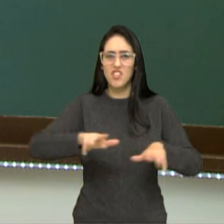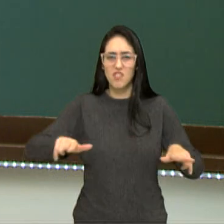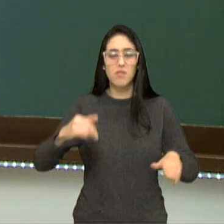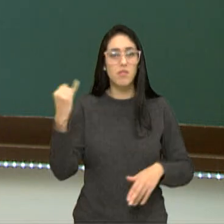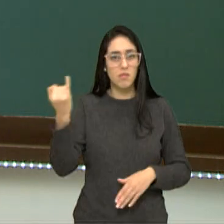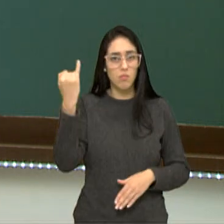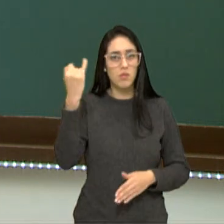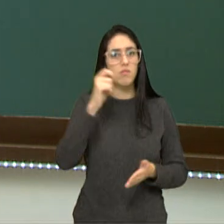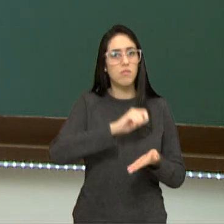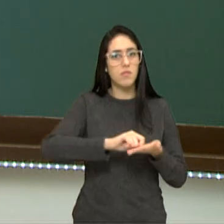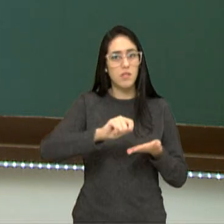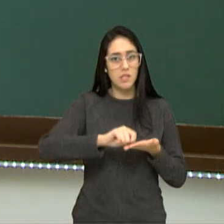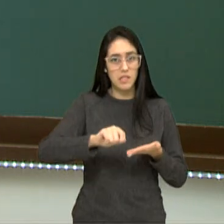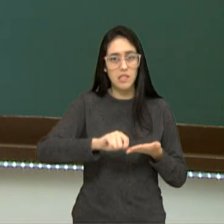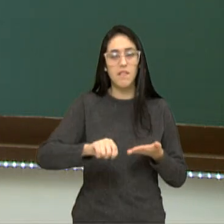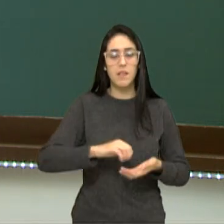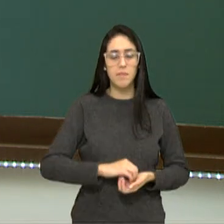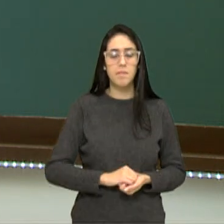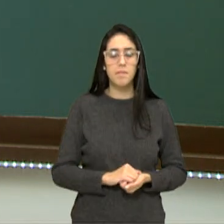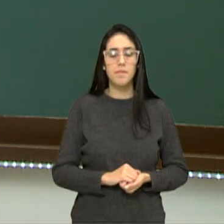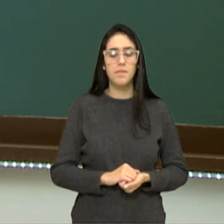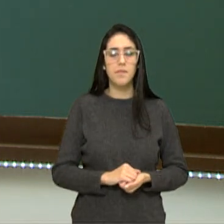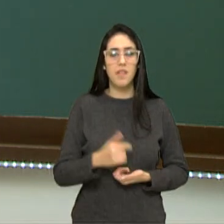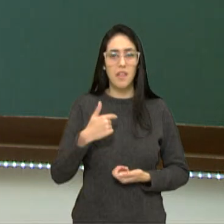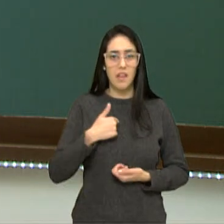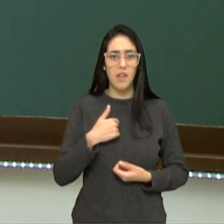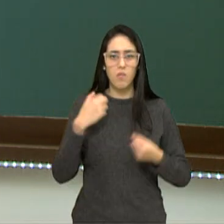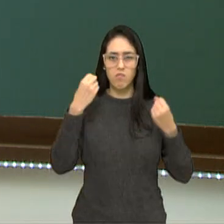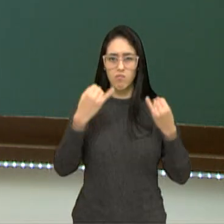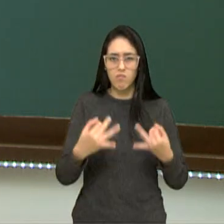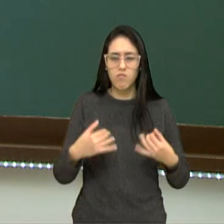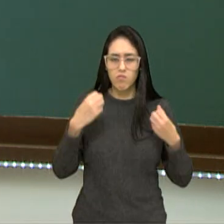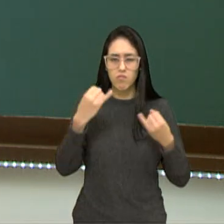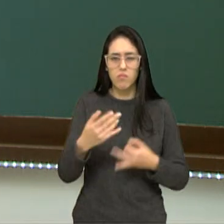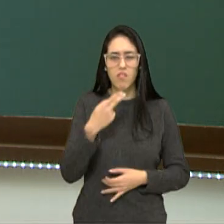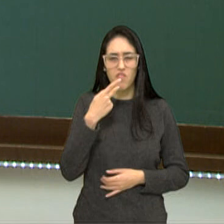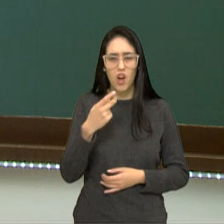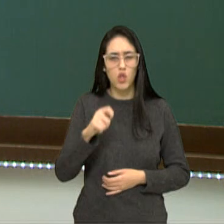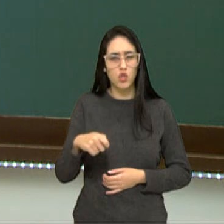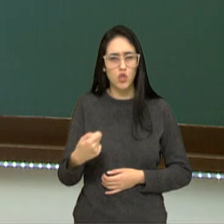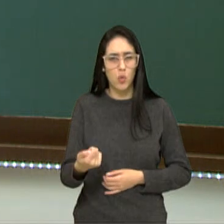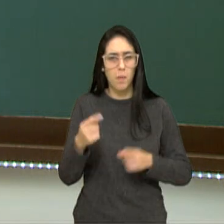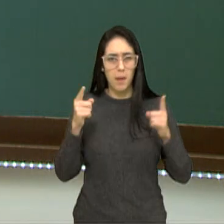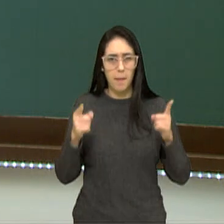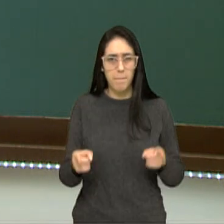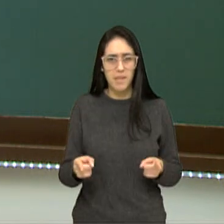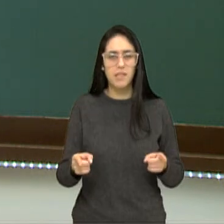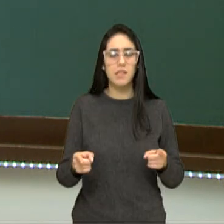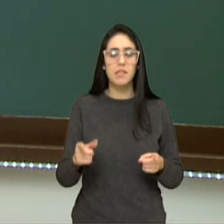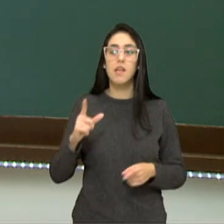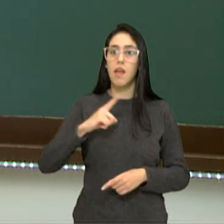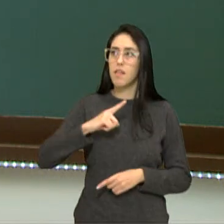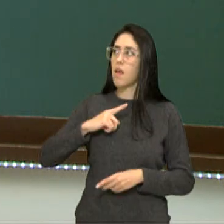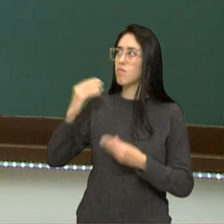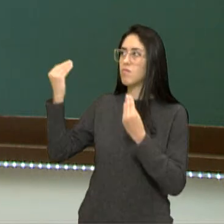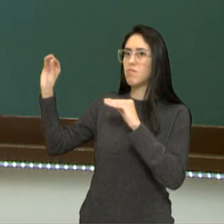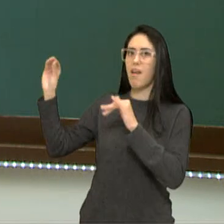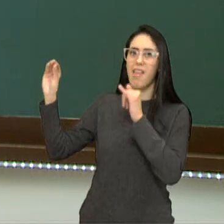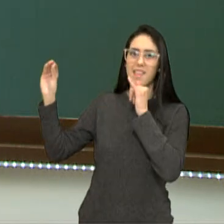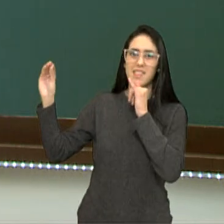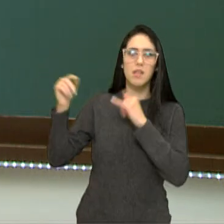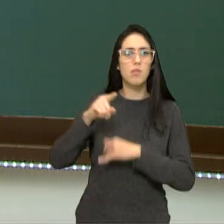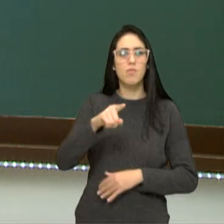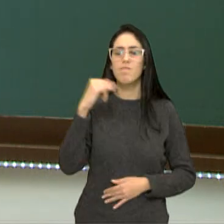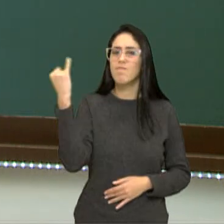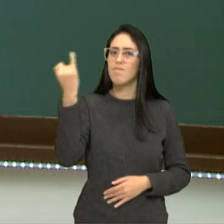um exemplo, né? Sempre que eu estou aqui falando sobre um tipo de matriz, a professora coloca exemplos. Então é muito importante